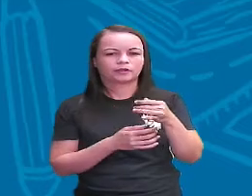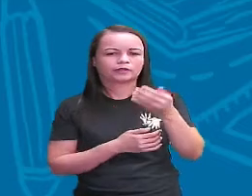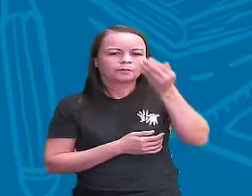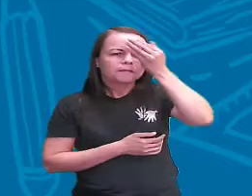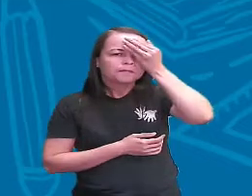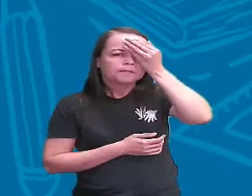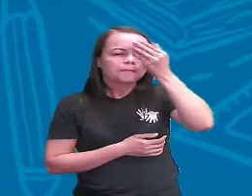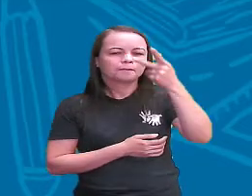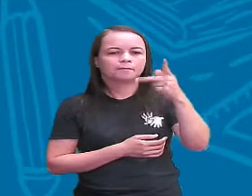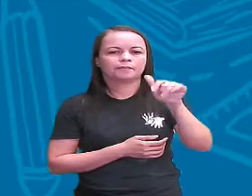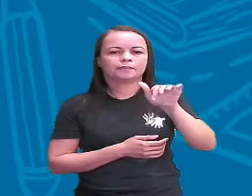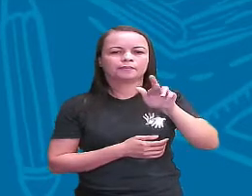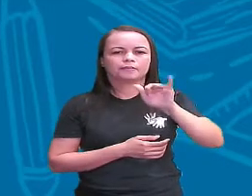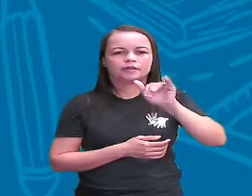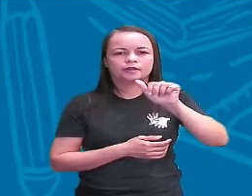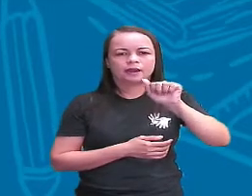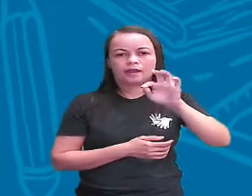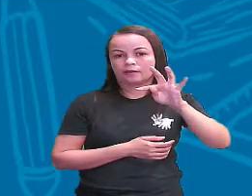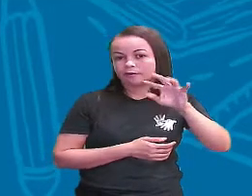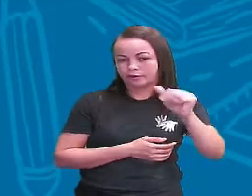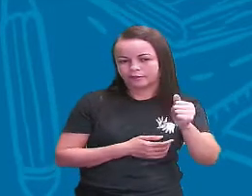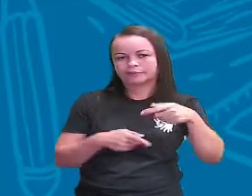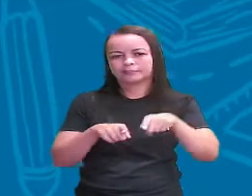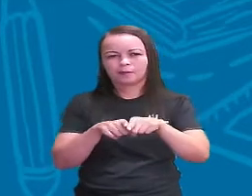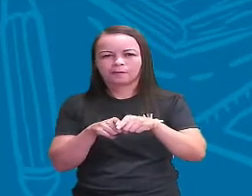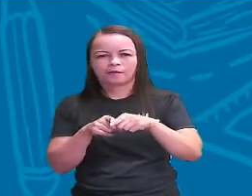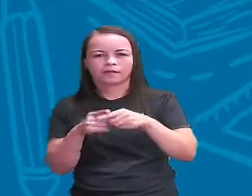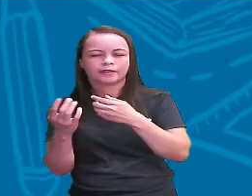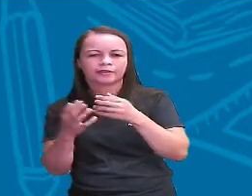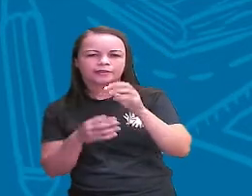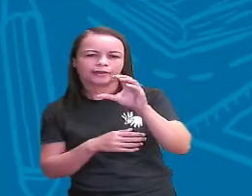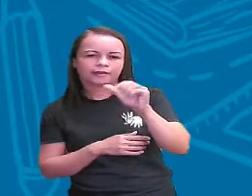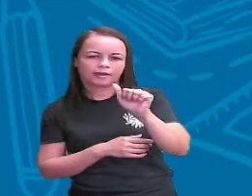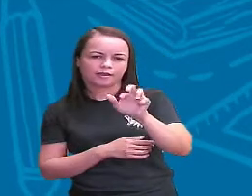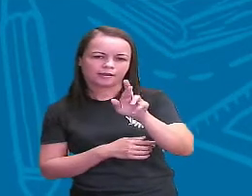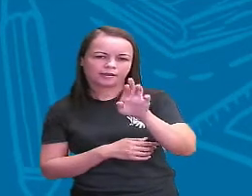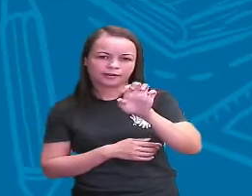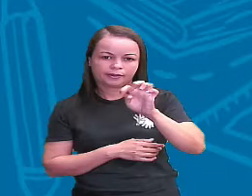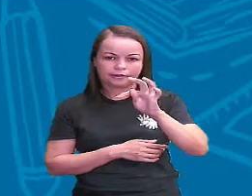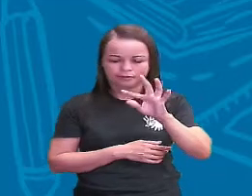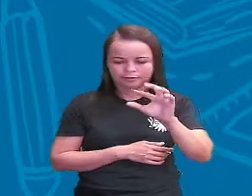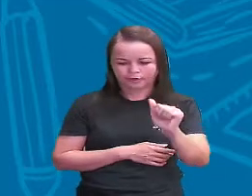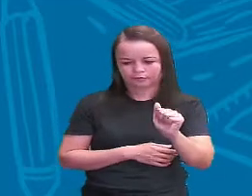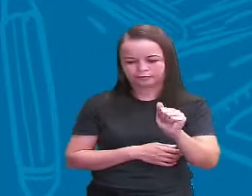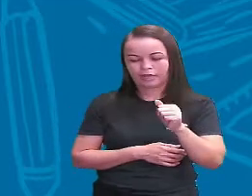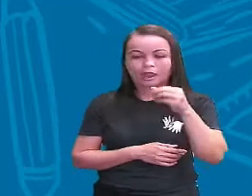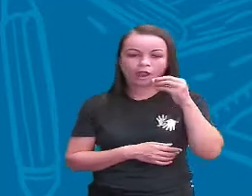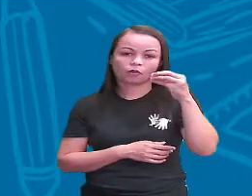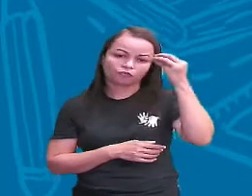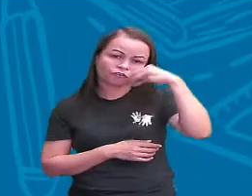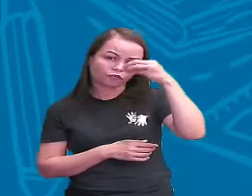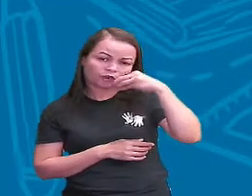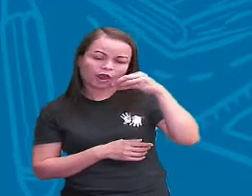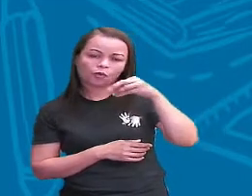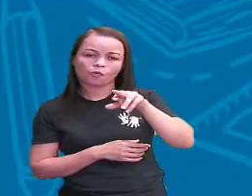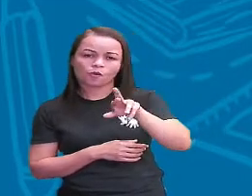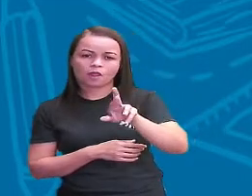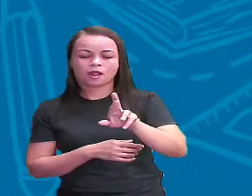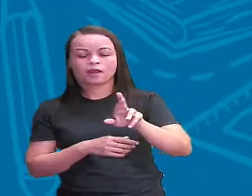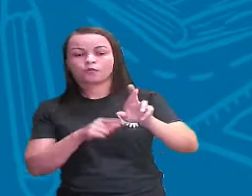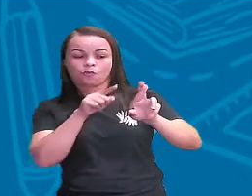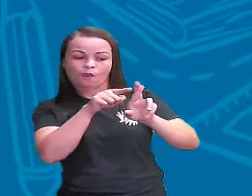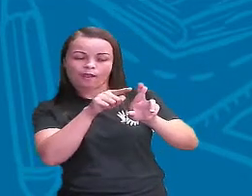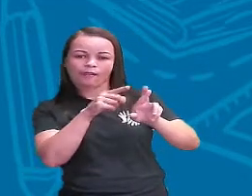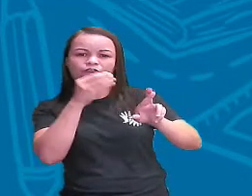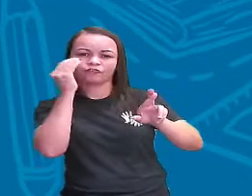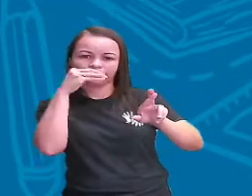e careta. Então, se esse som é fraco, eu uso apenas um R. Se esse som precisa ser forte, eu uso